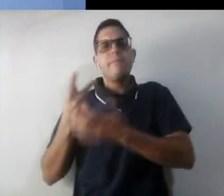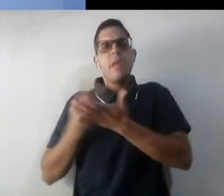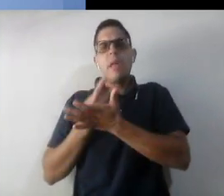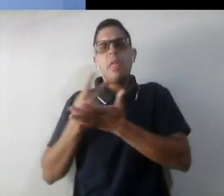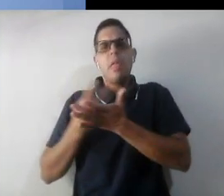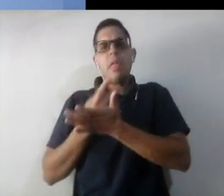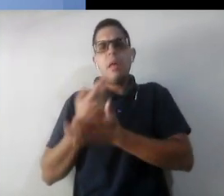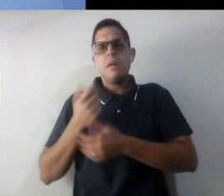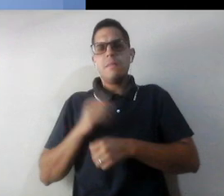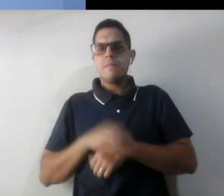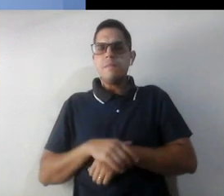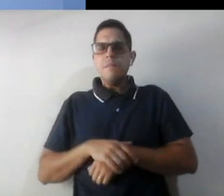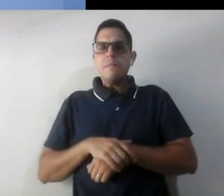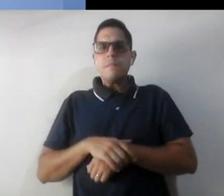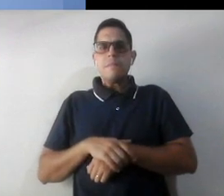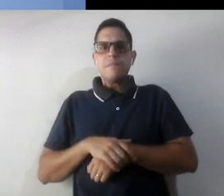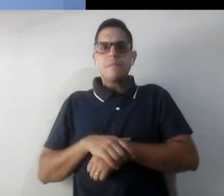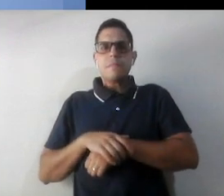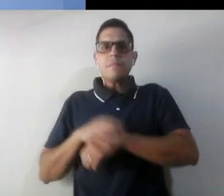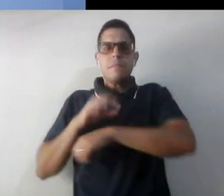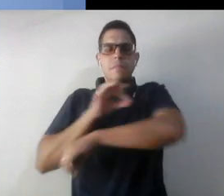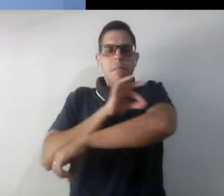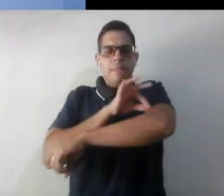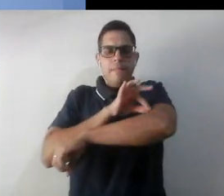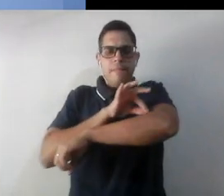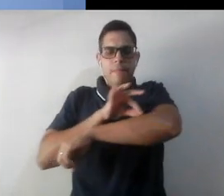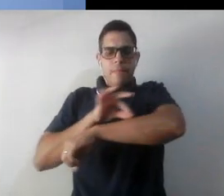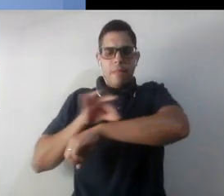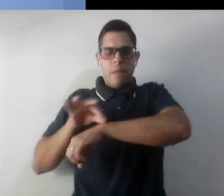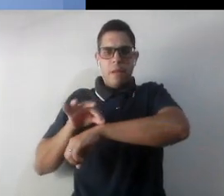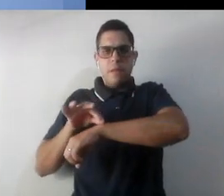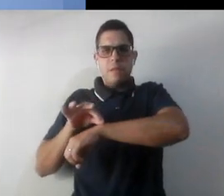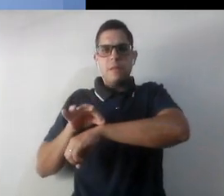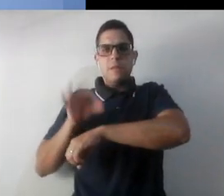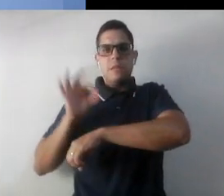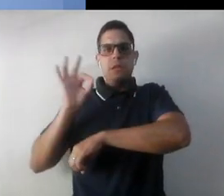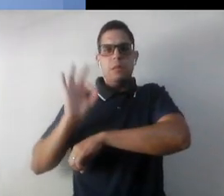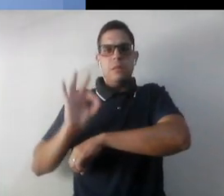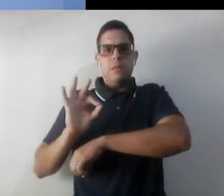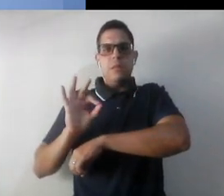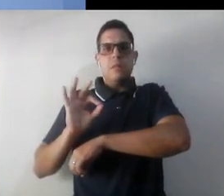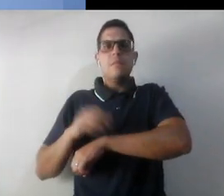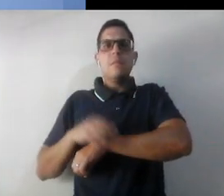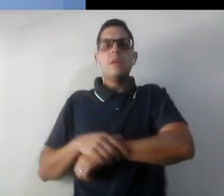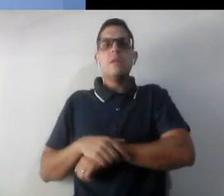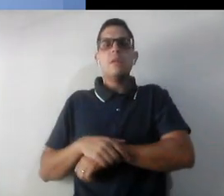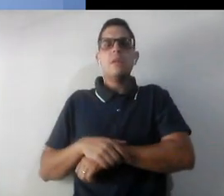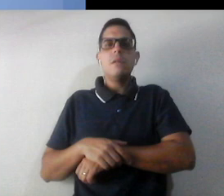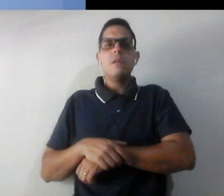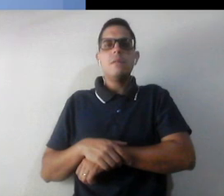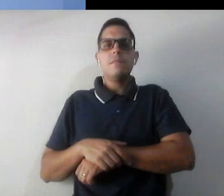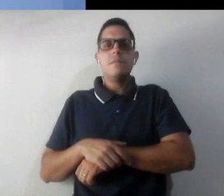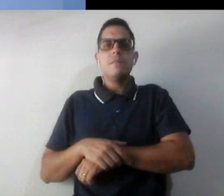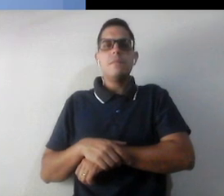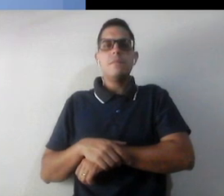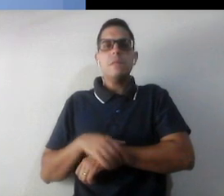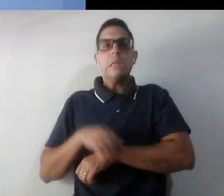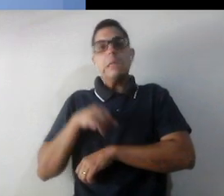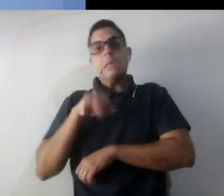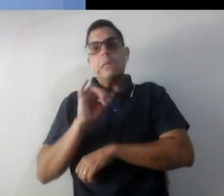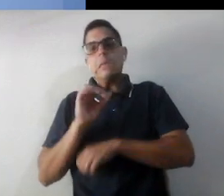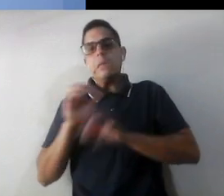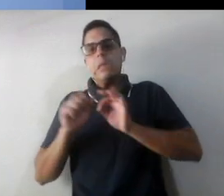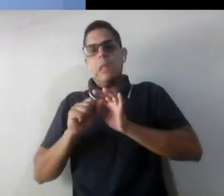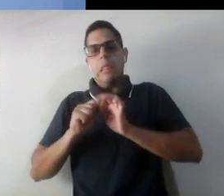tensão aplicada for adequada. E se muito tensionada a fita, pode romper ou